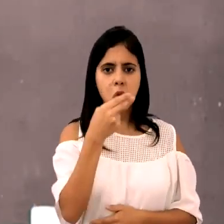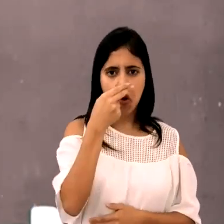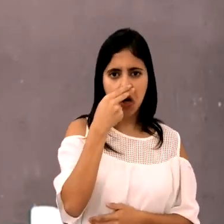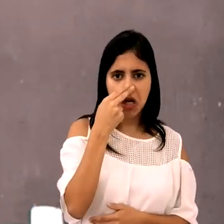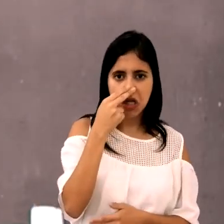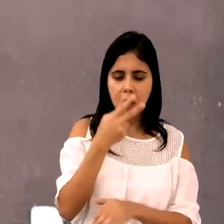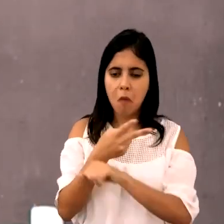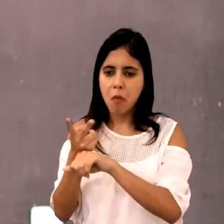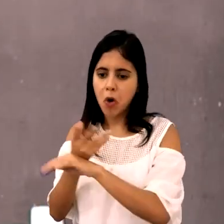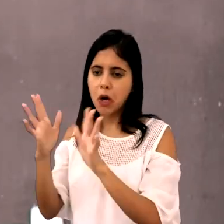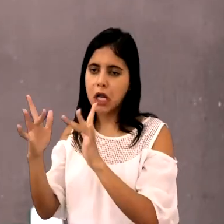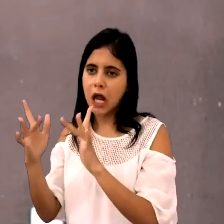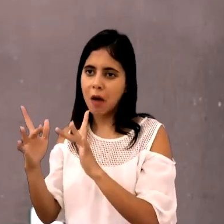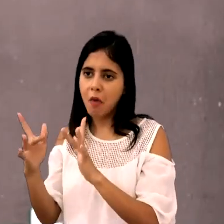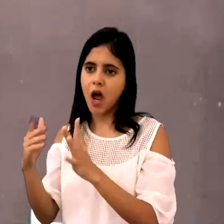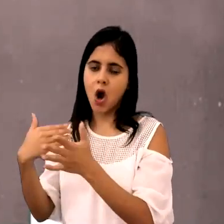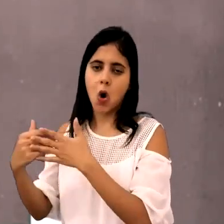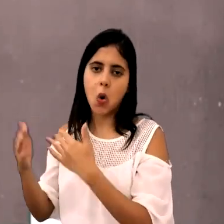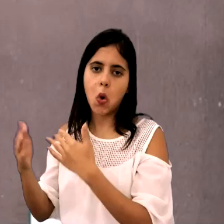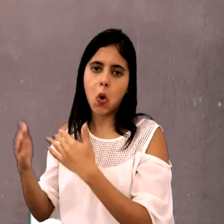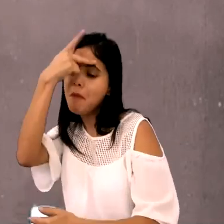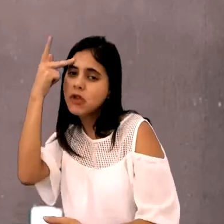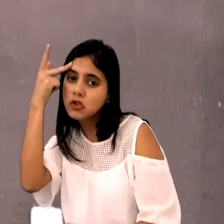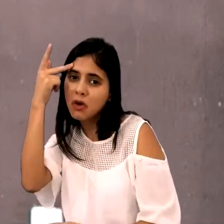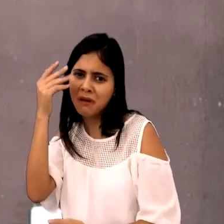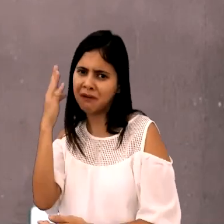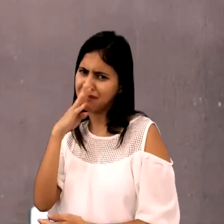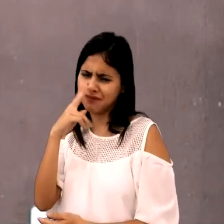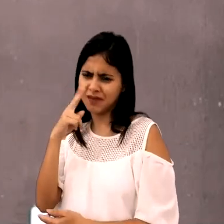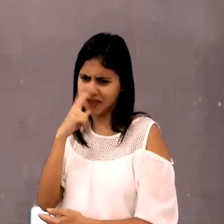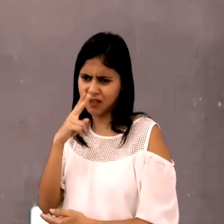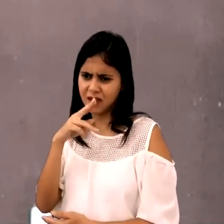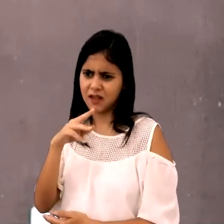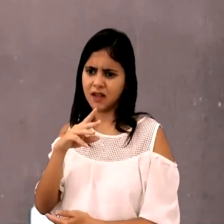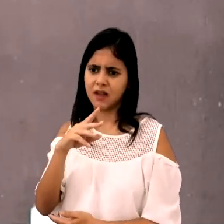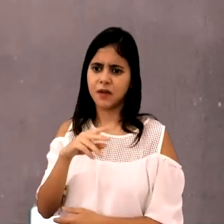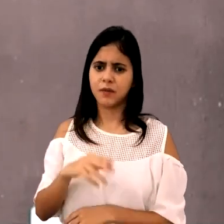isso mostra que esses crentes não são tão crentes quanto você imagina.